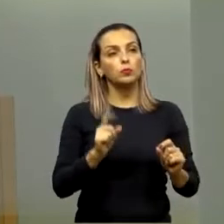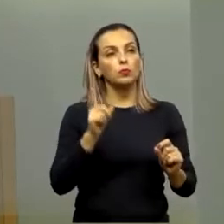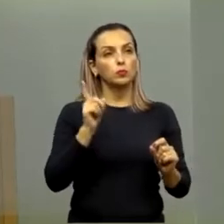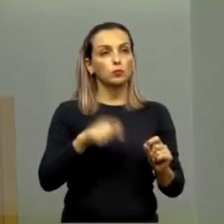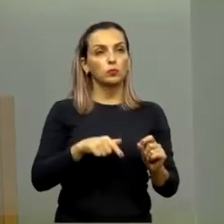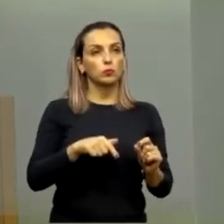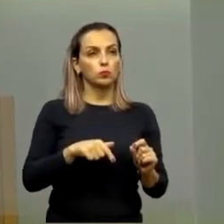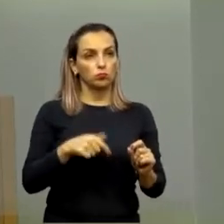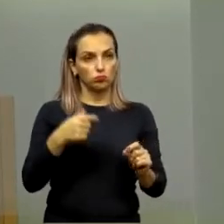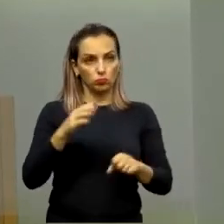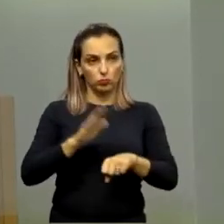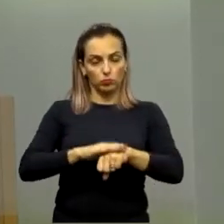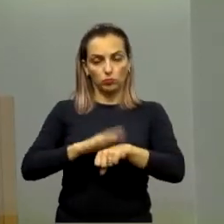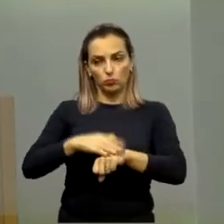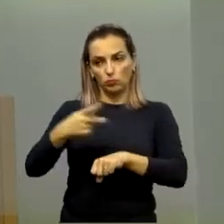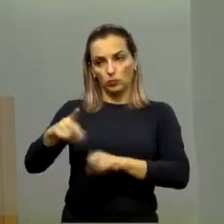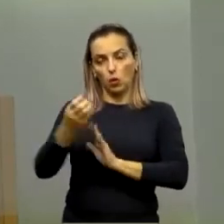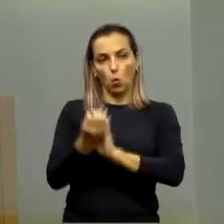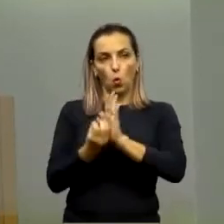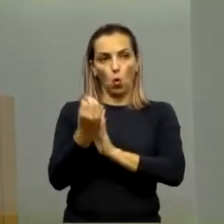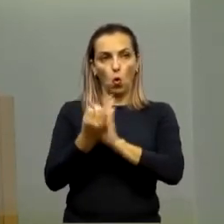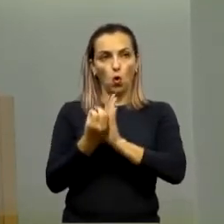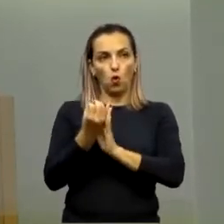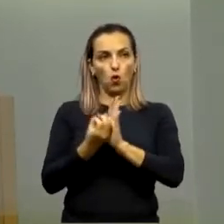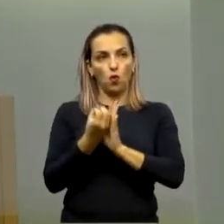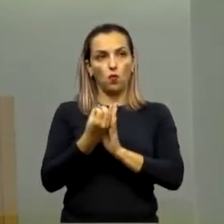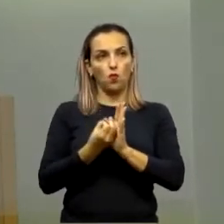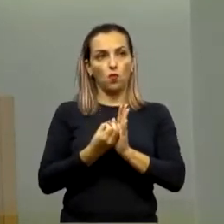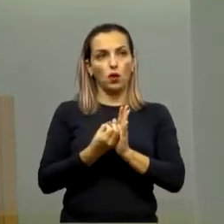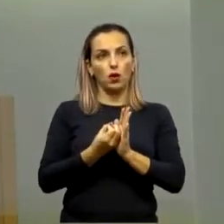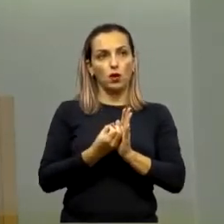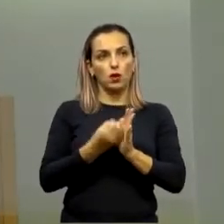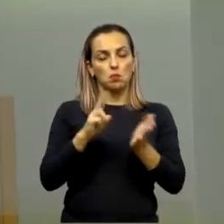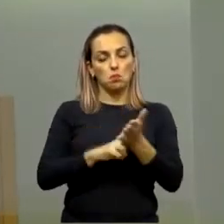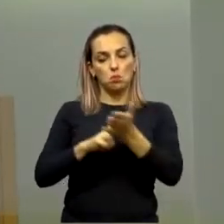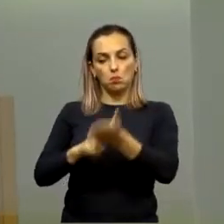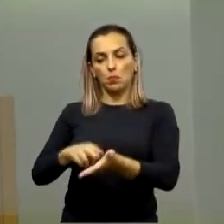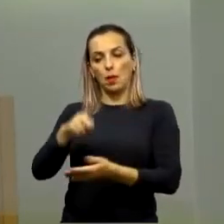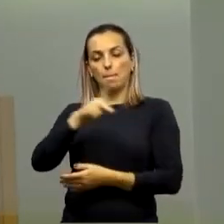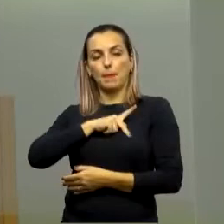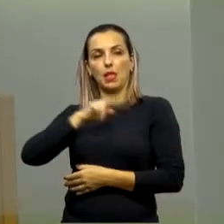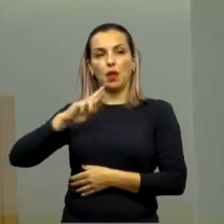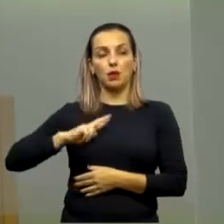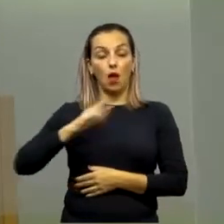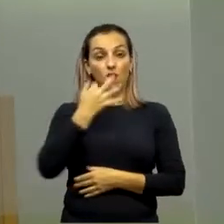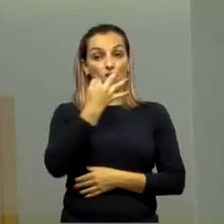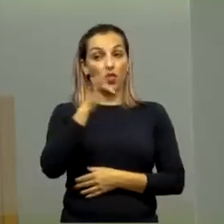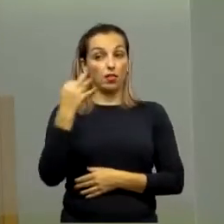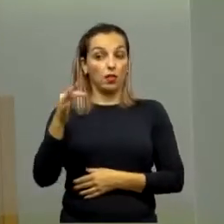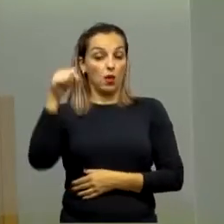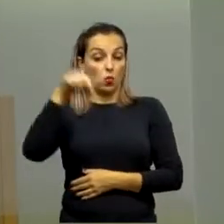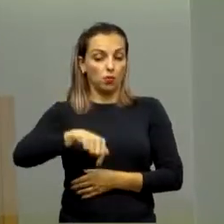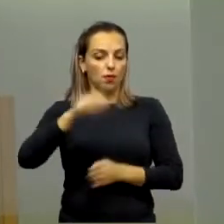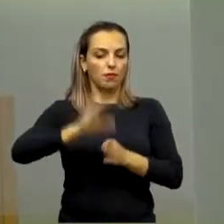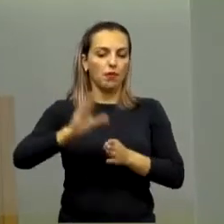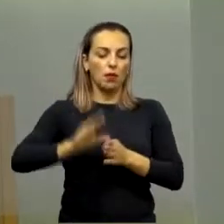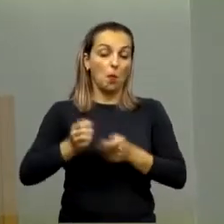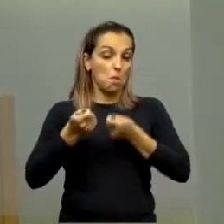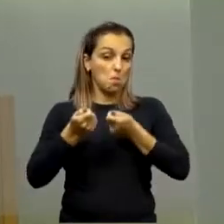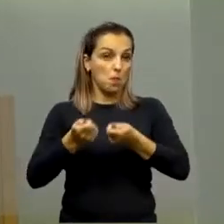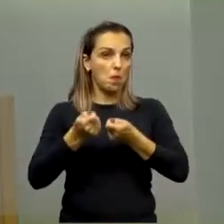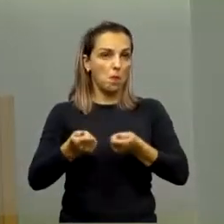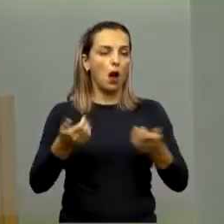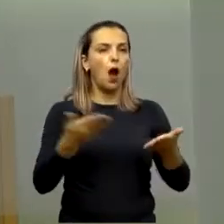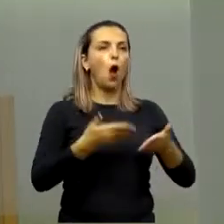de vossa senhoria Ofício promotor Federal essa casa essa casa provocou Então hoje eu